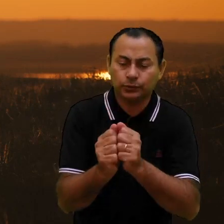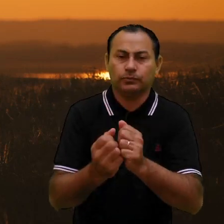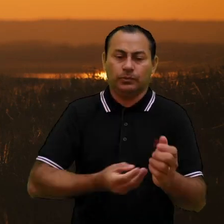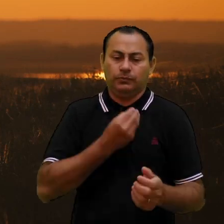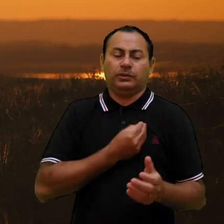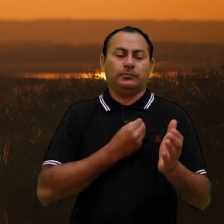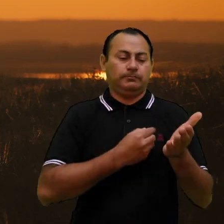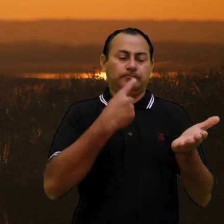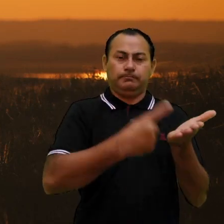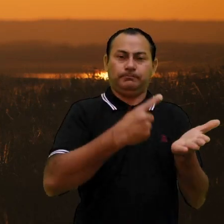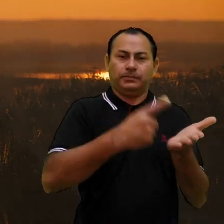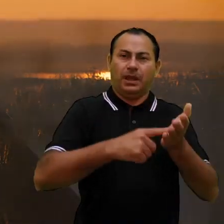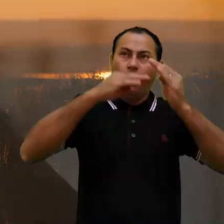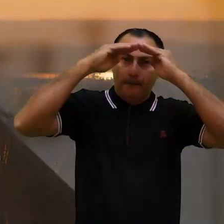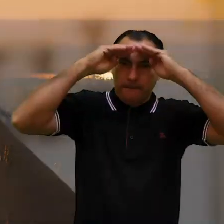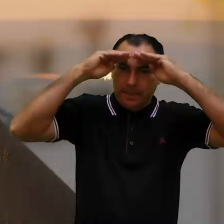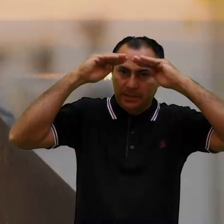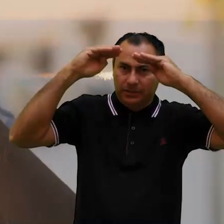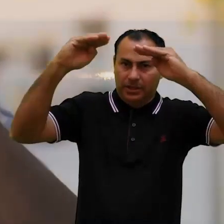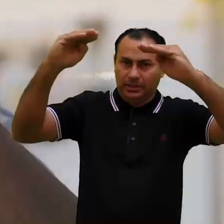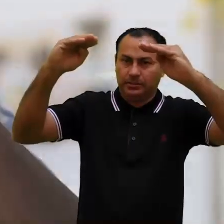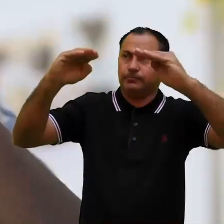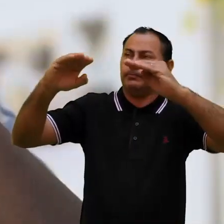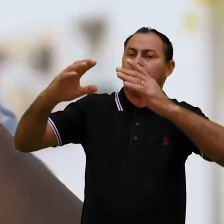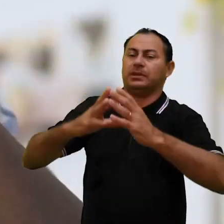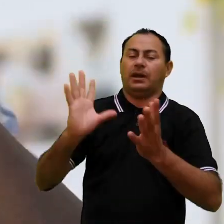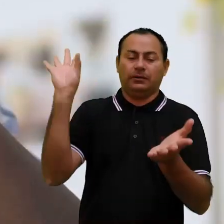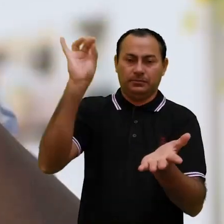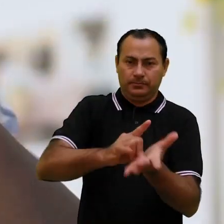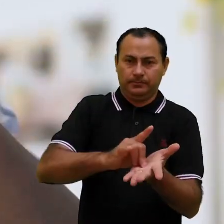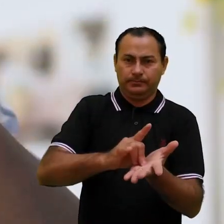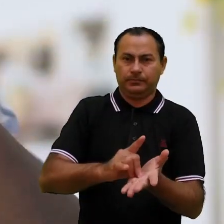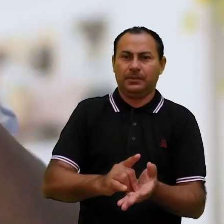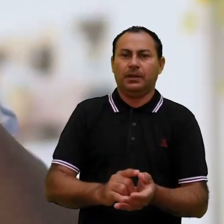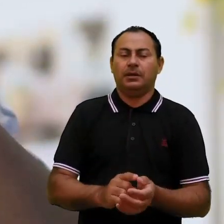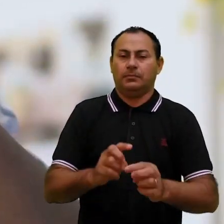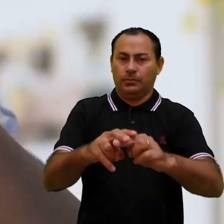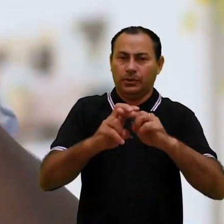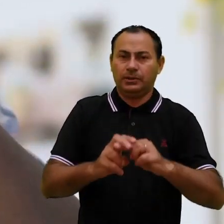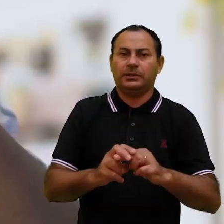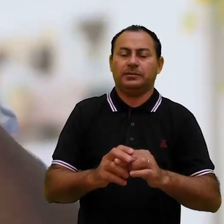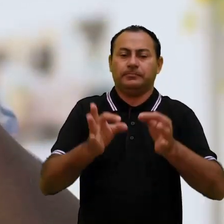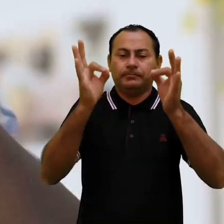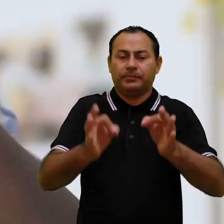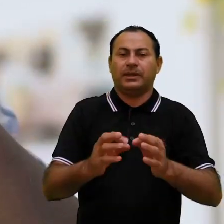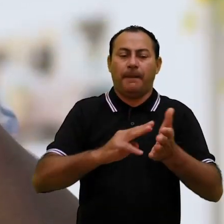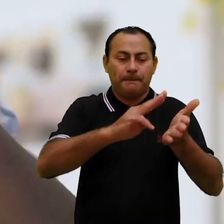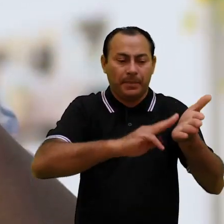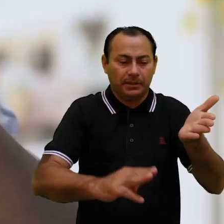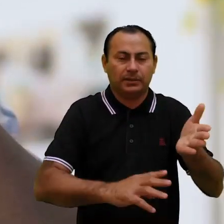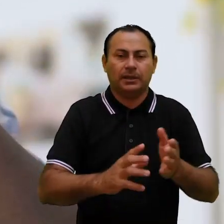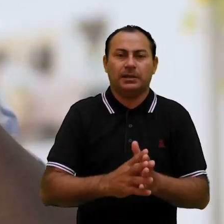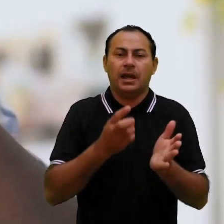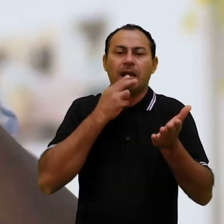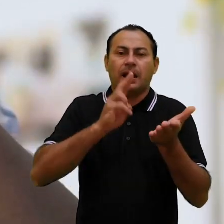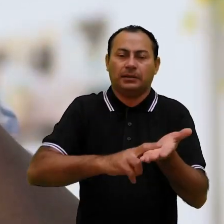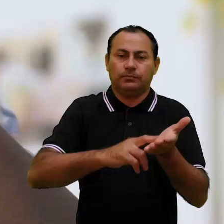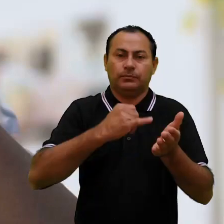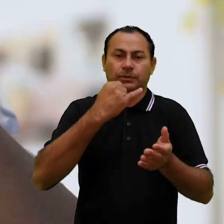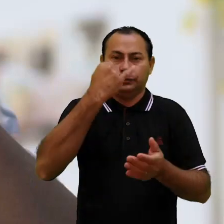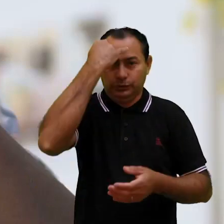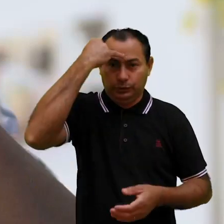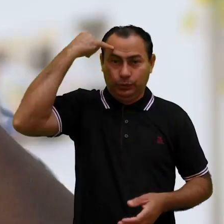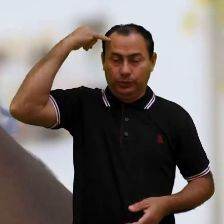e compromissada obediência que a valida. Esta, portanto, era a essência da mensagem dessa pequena carta de